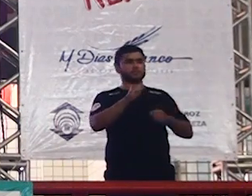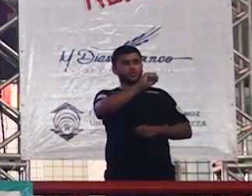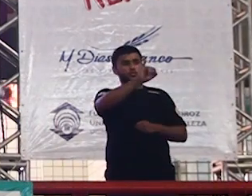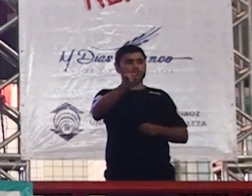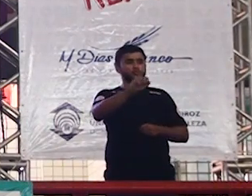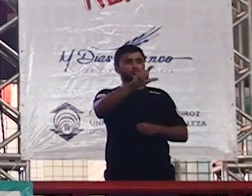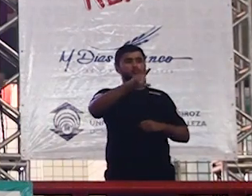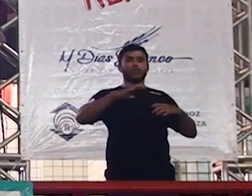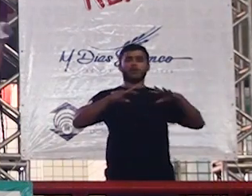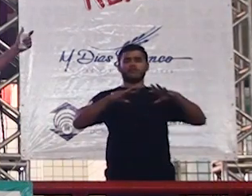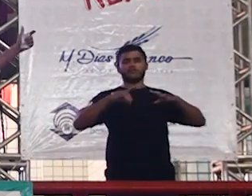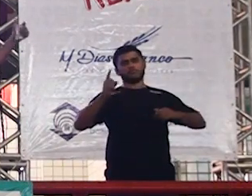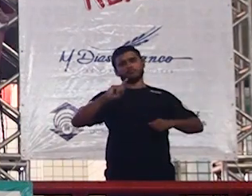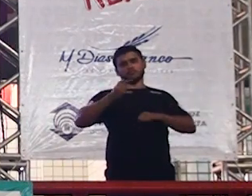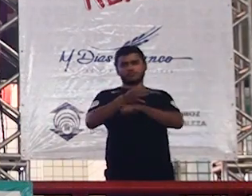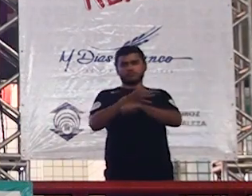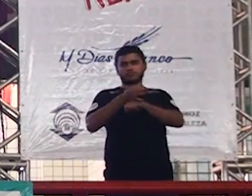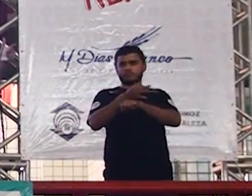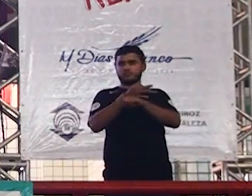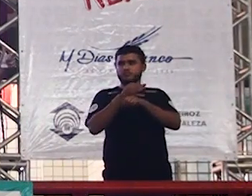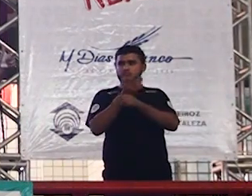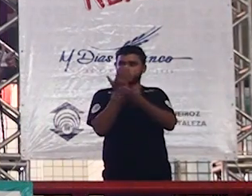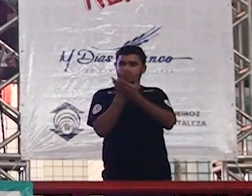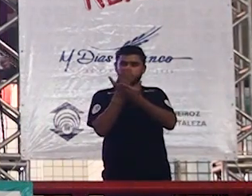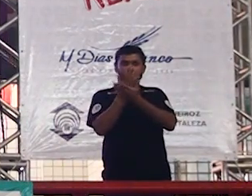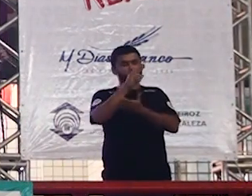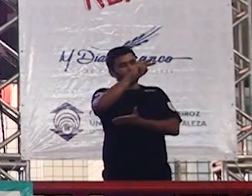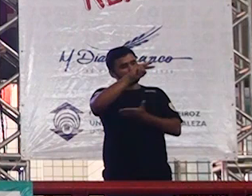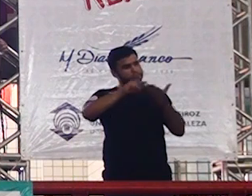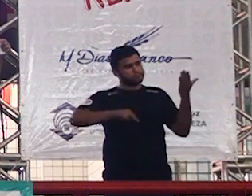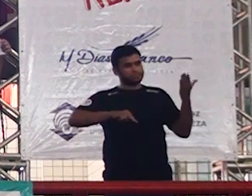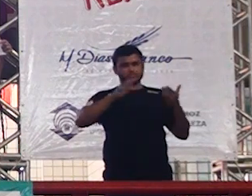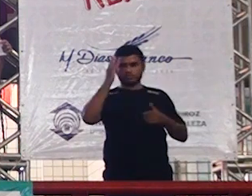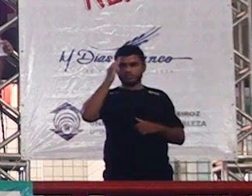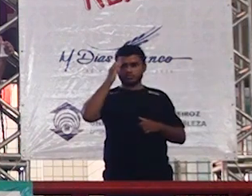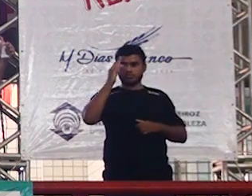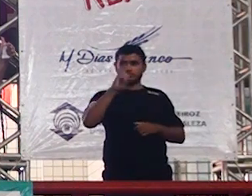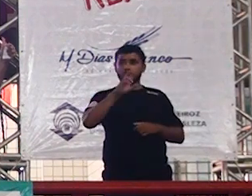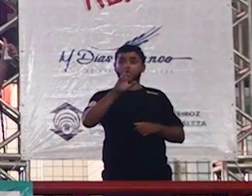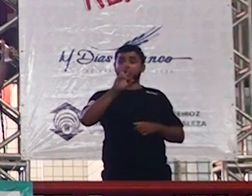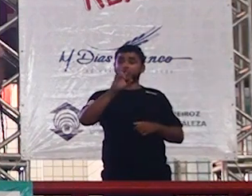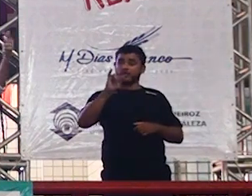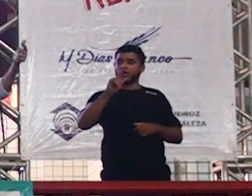não fique parado. Julho é de leitura e a gente